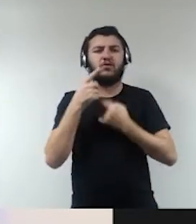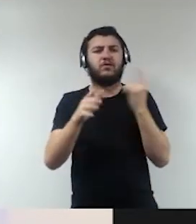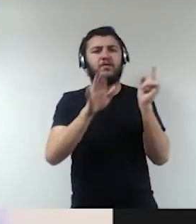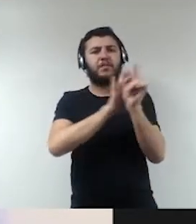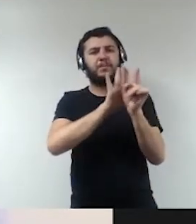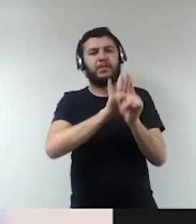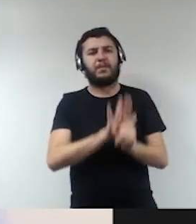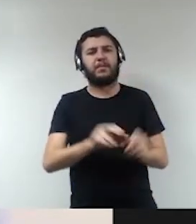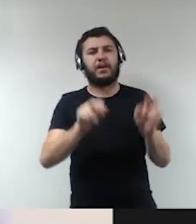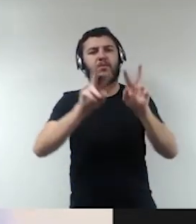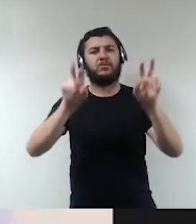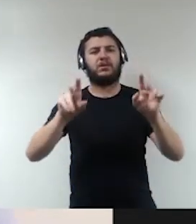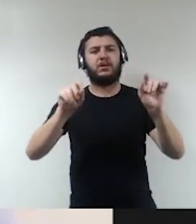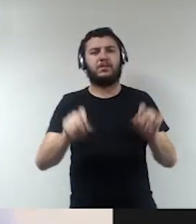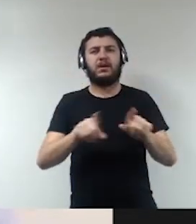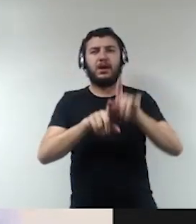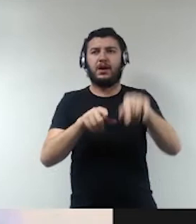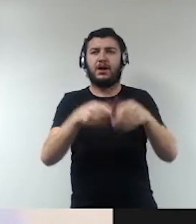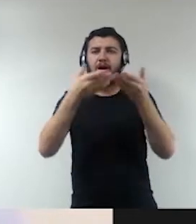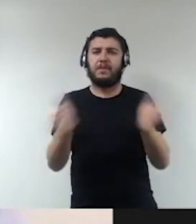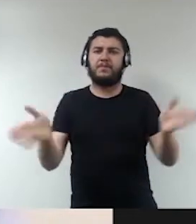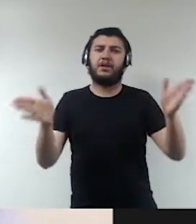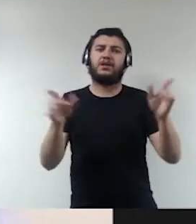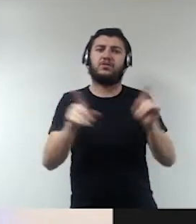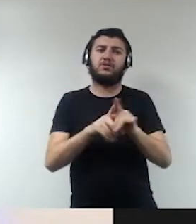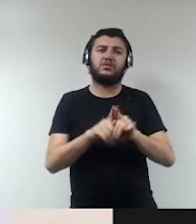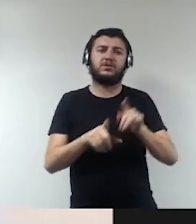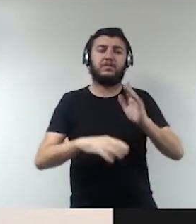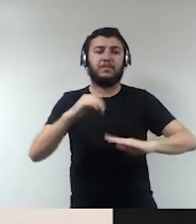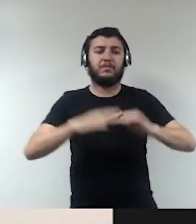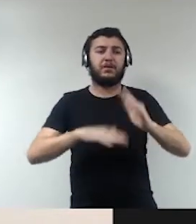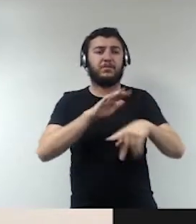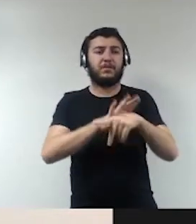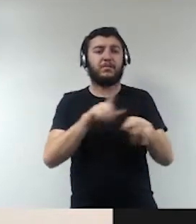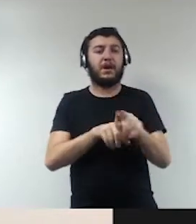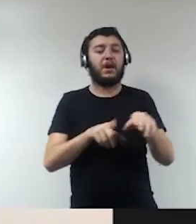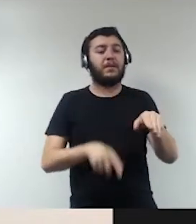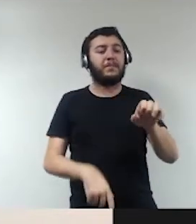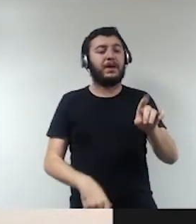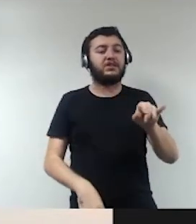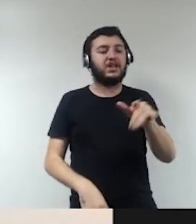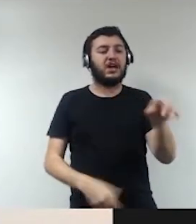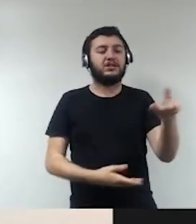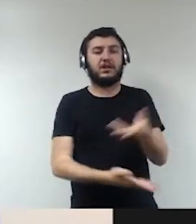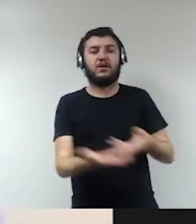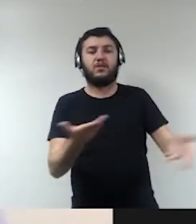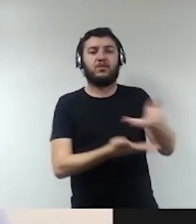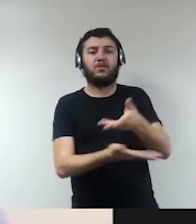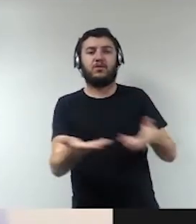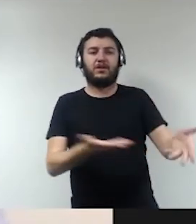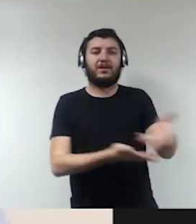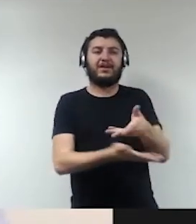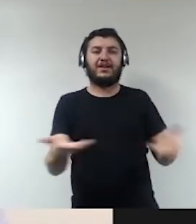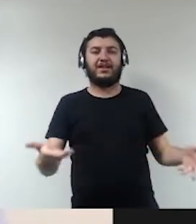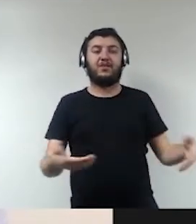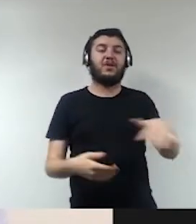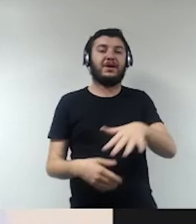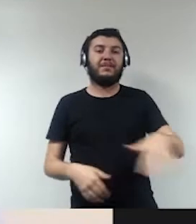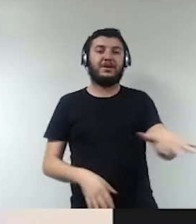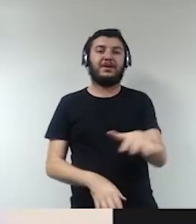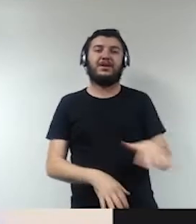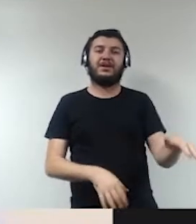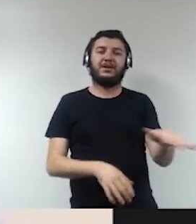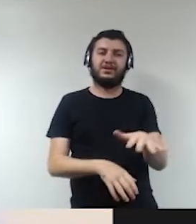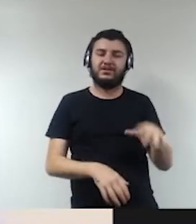sobre a amplitude e a possibilidade da aplicação da mediação no ambiente recuperacional, como deve se dar, se é